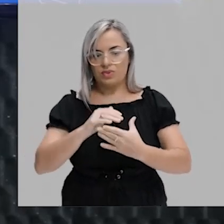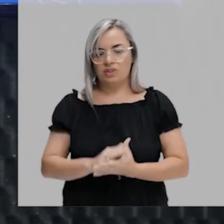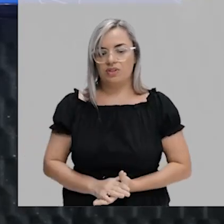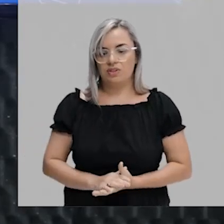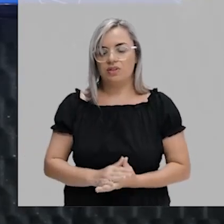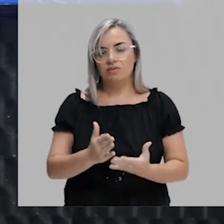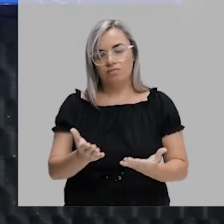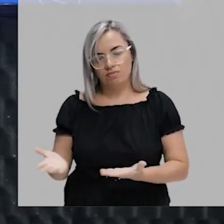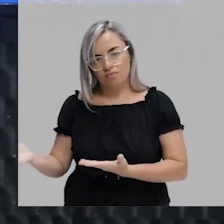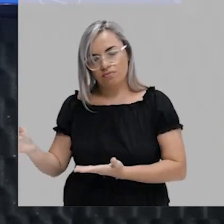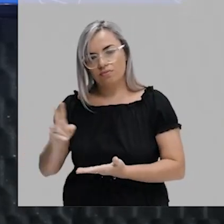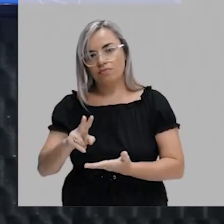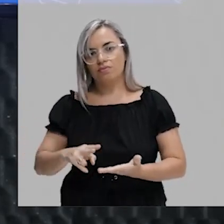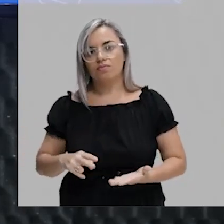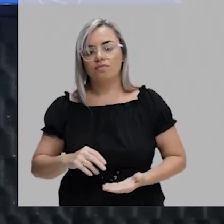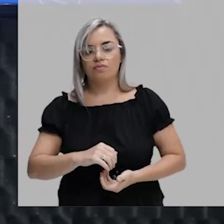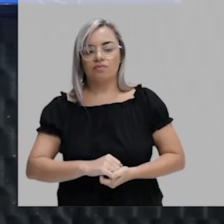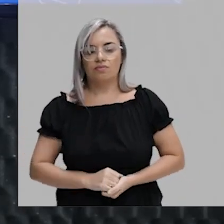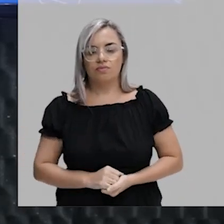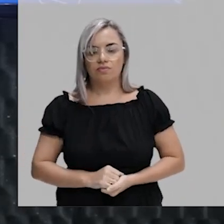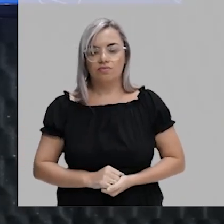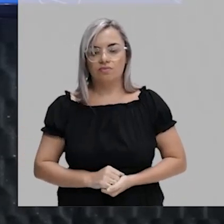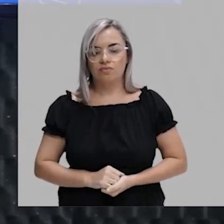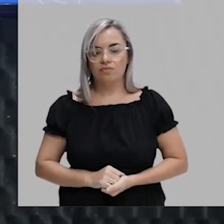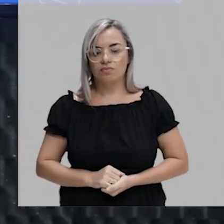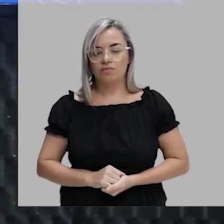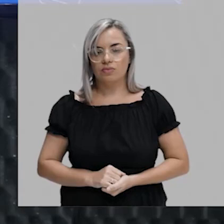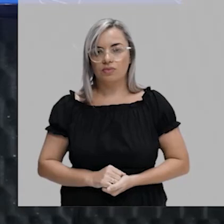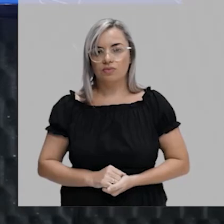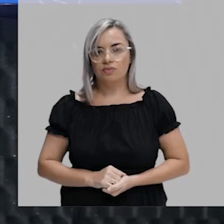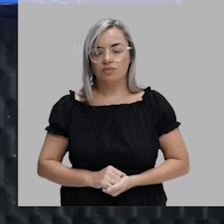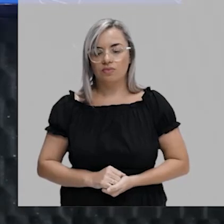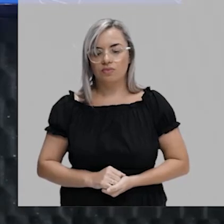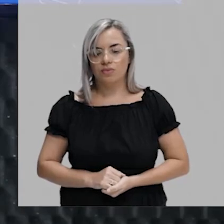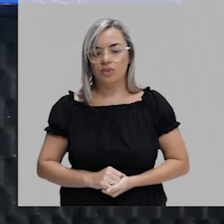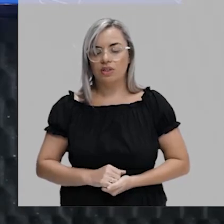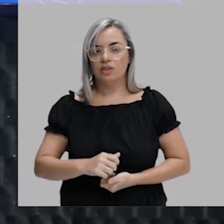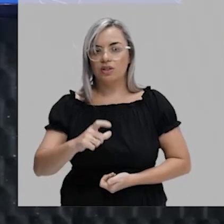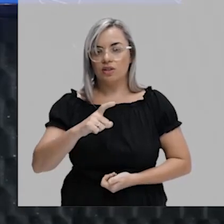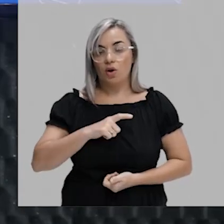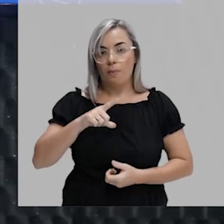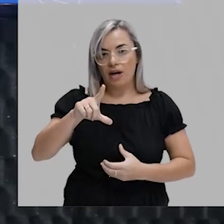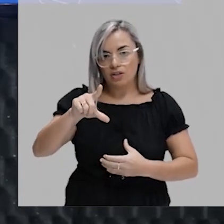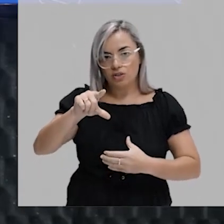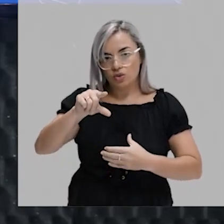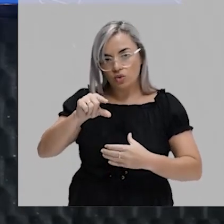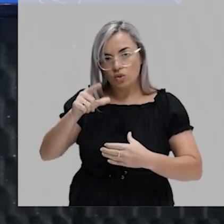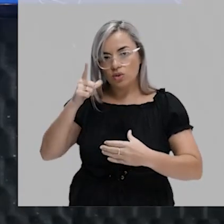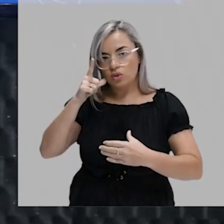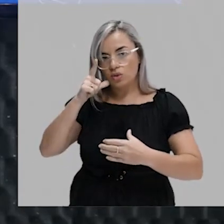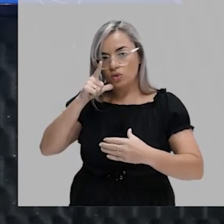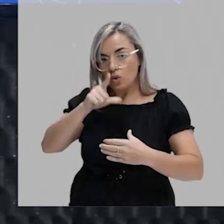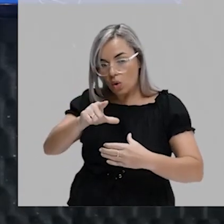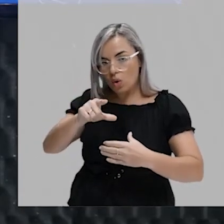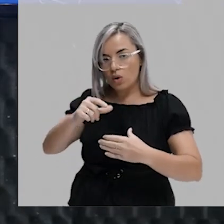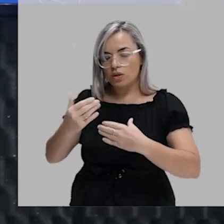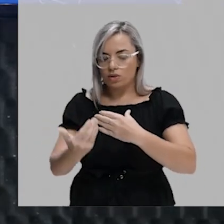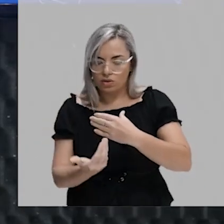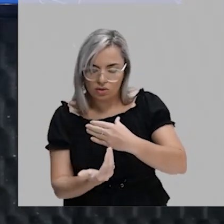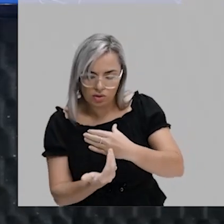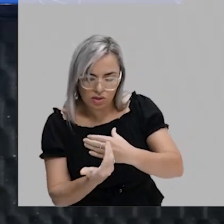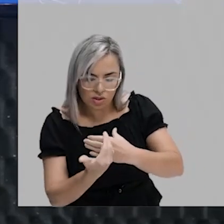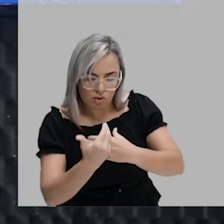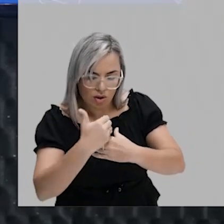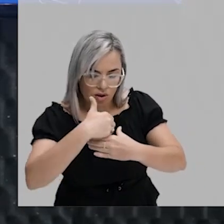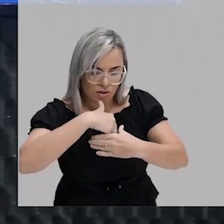ela é semipermeável ou tem uma permeabilidade seletiva. Ela consegue selecionar quais